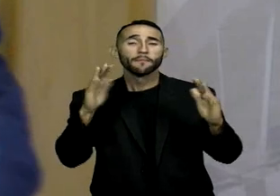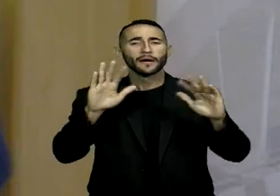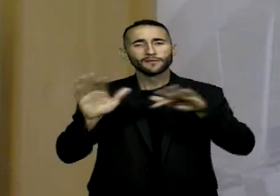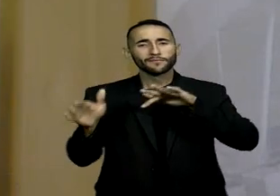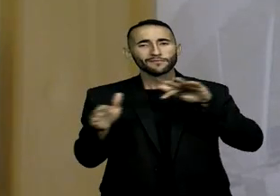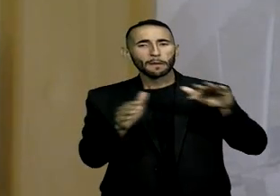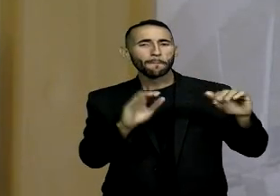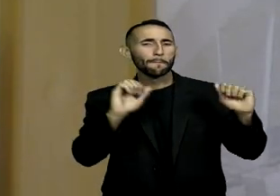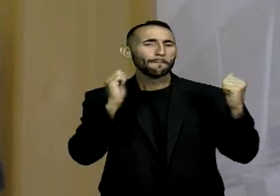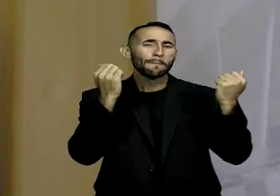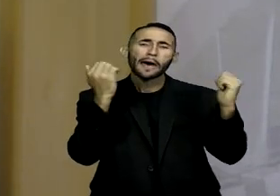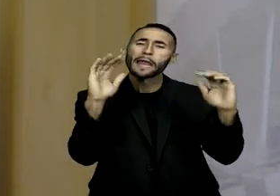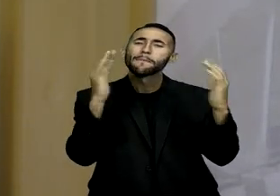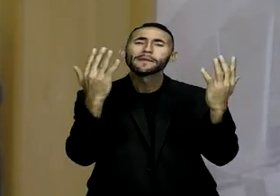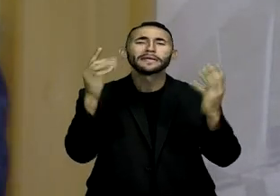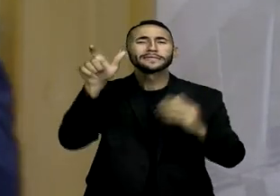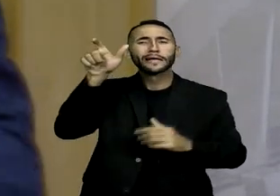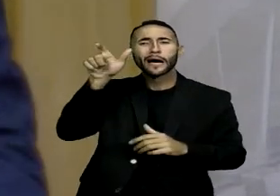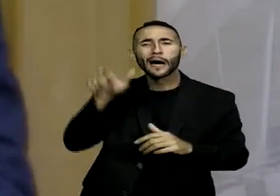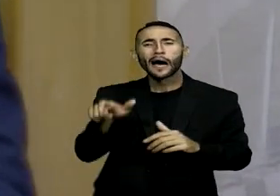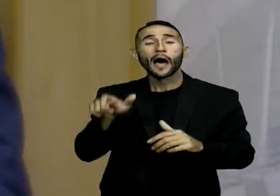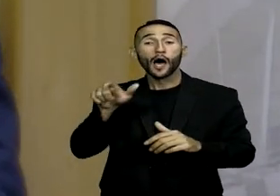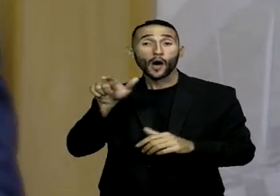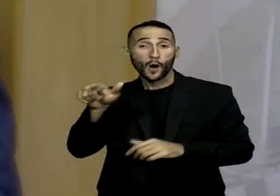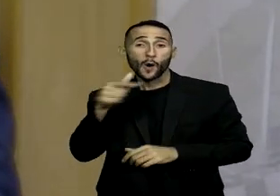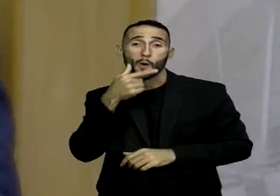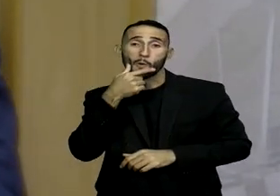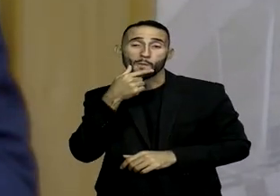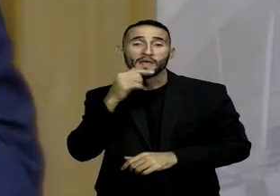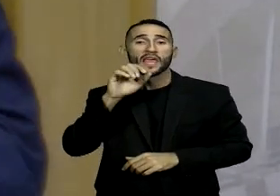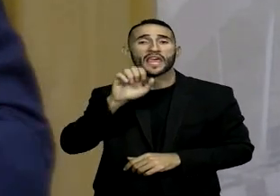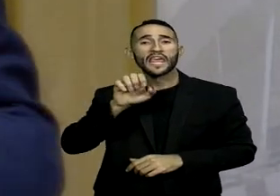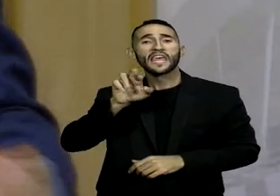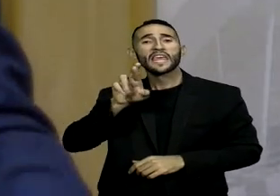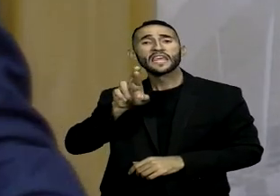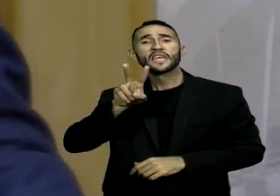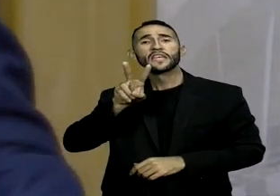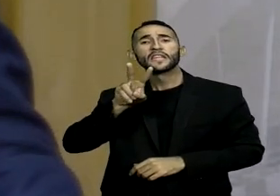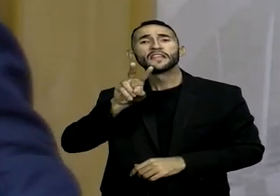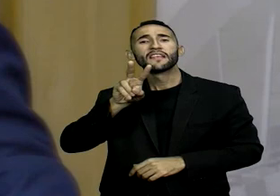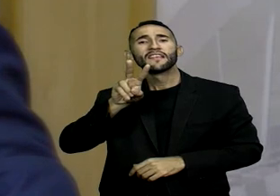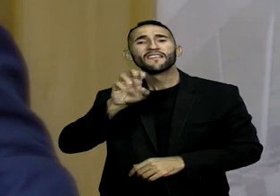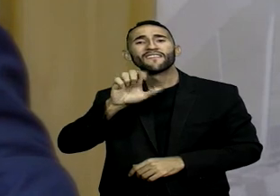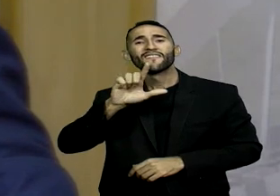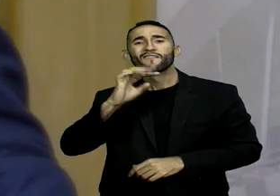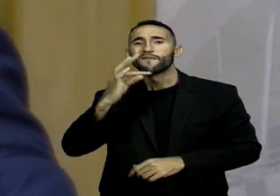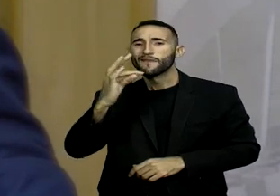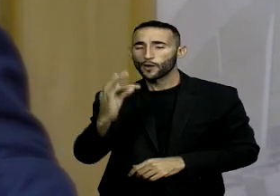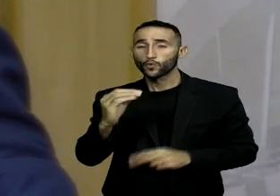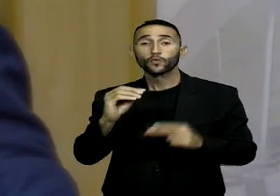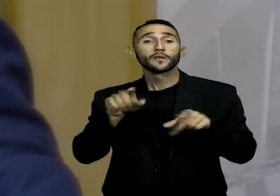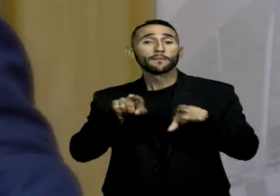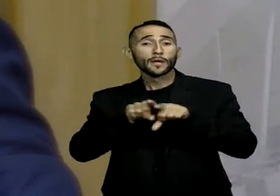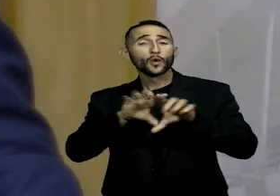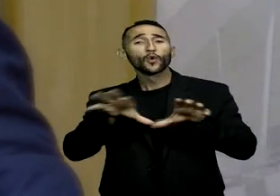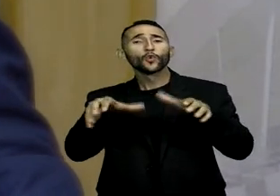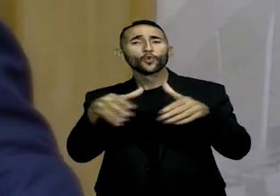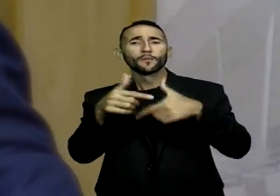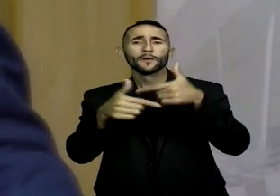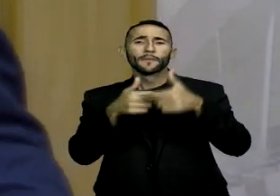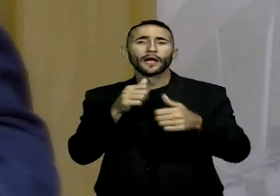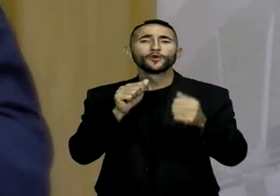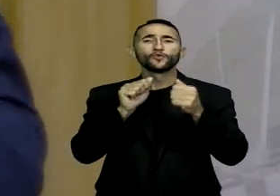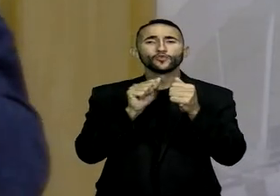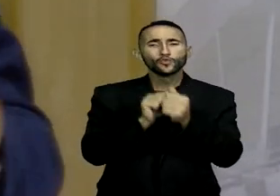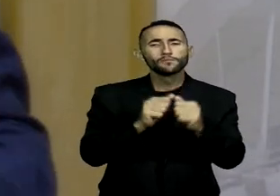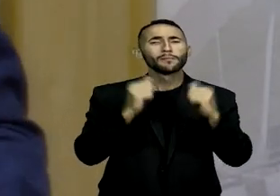equipe. Prefeito Rogério Lins, mais uma vez, muito assertivo ao formar o primeiro escalão, segundo escalão e todos os